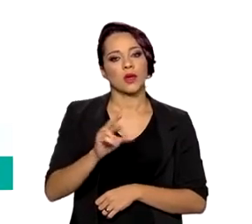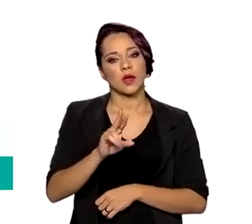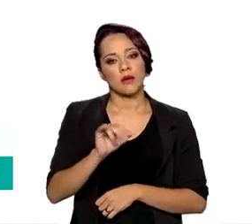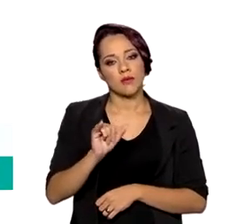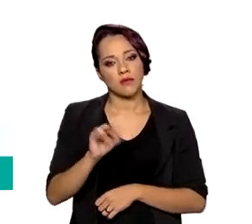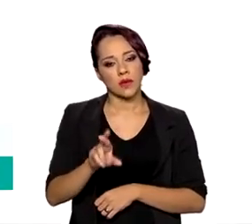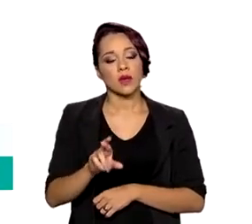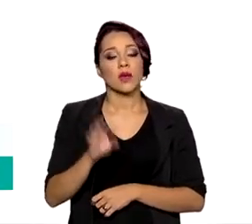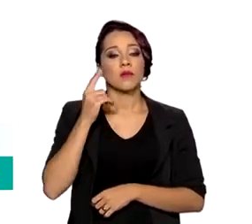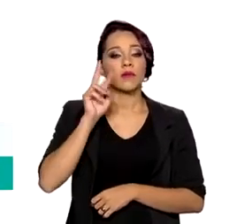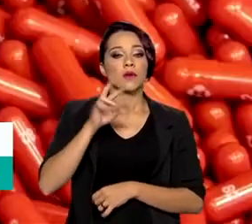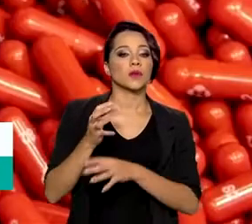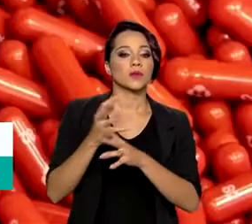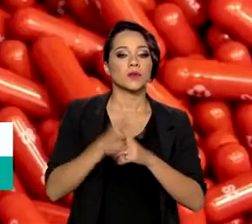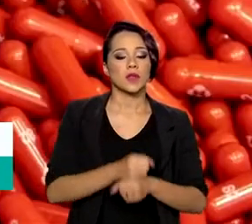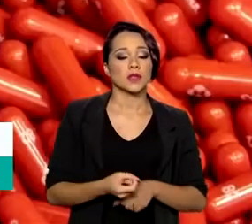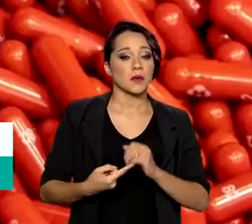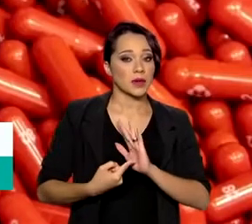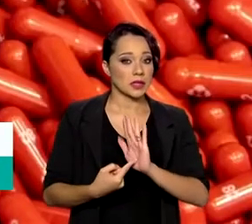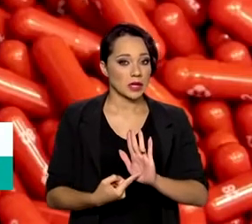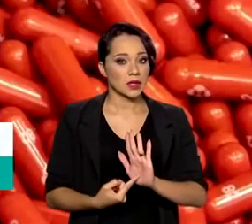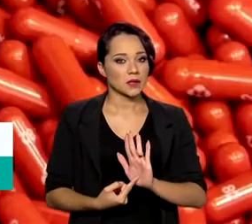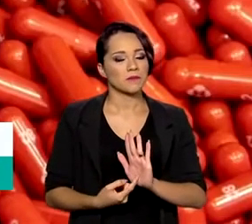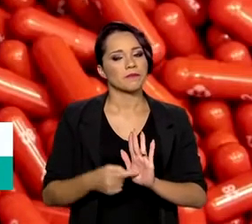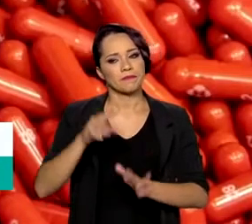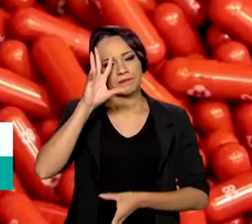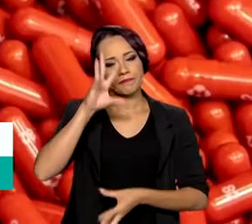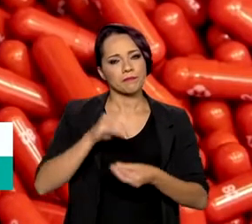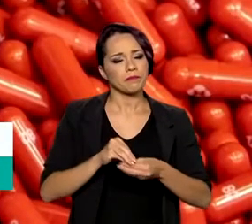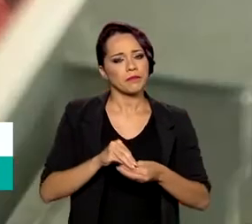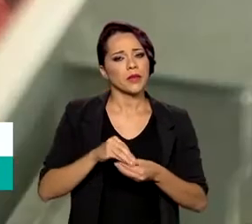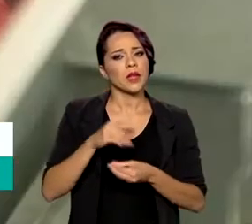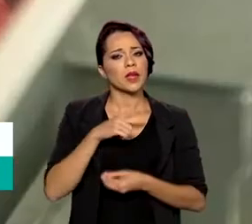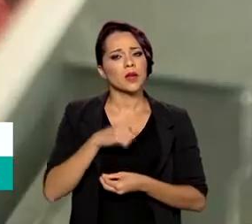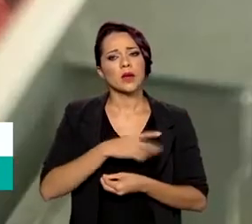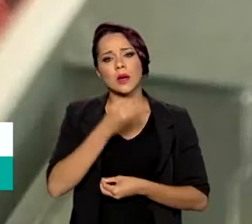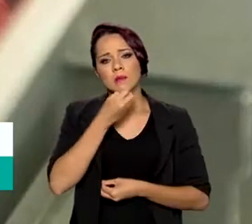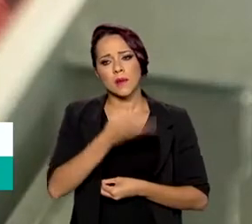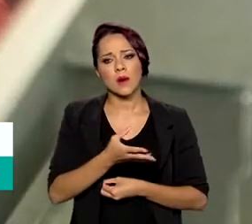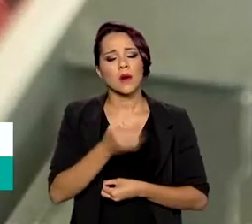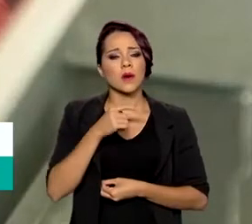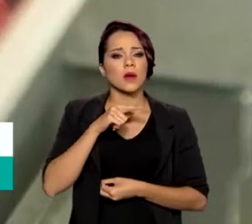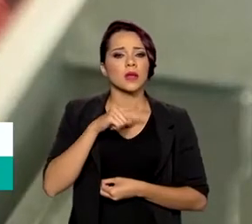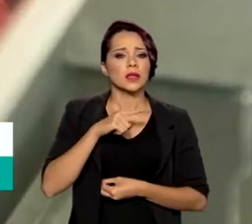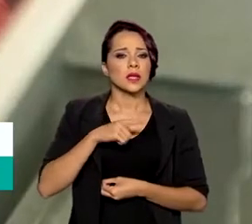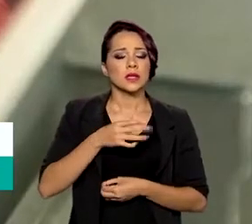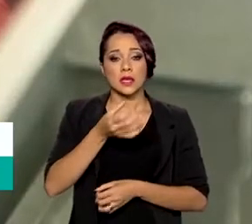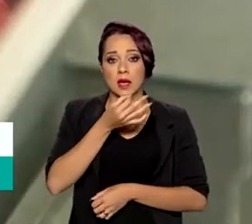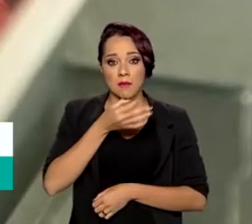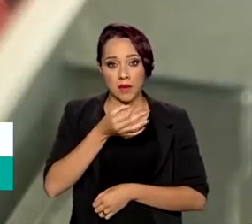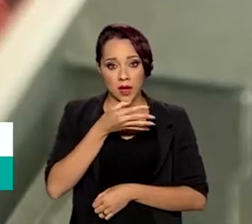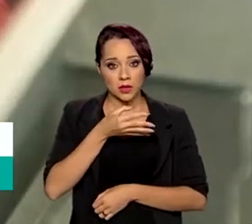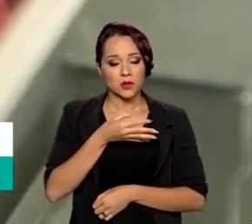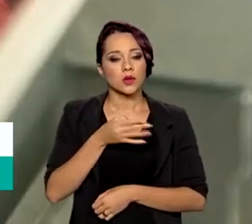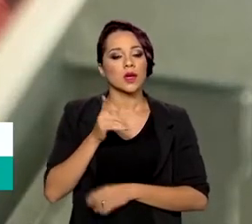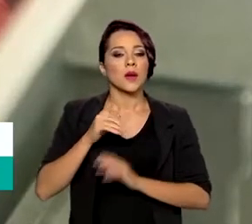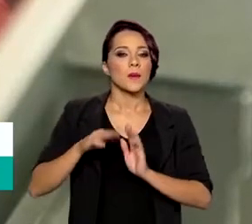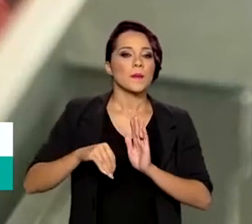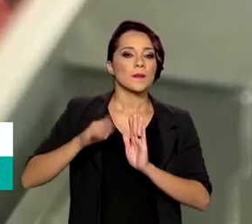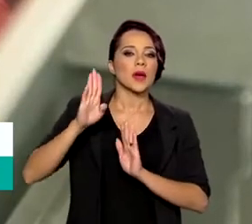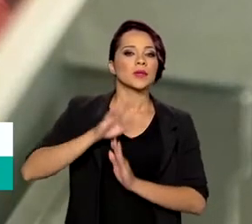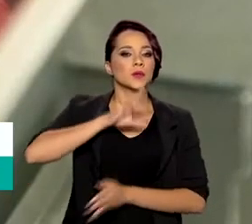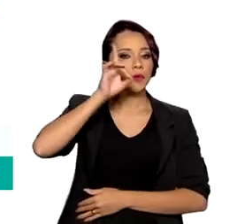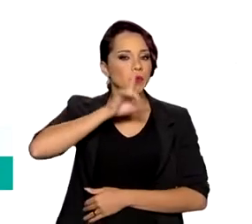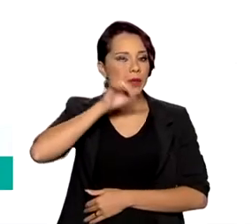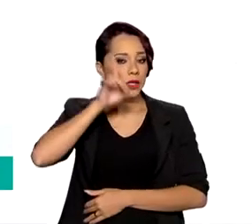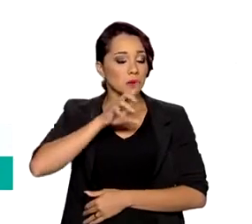na totalidade das evidências apresentadas, entendo que os benefícios conhecidos ou potenciais desse medicamento superam seus